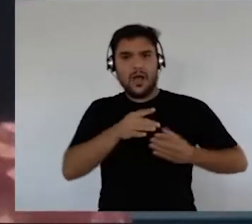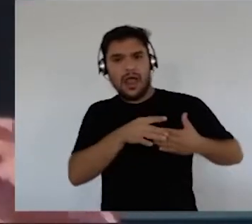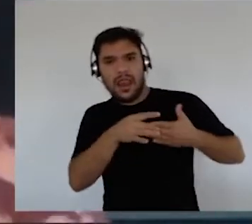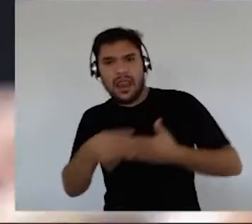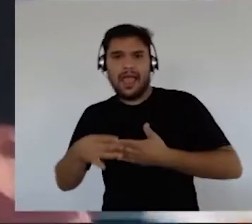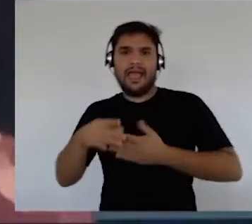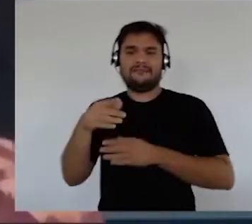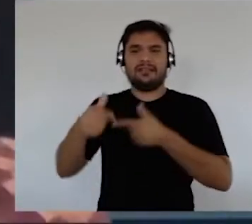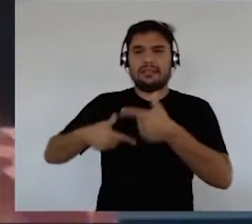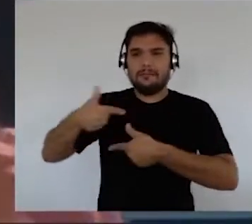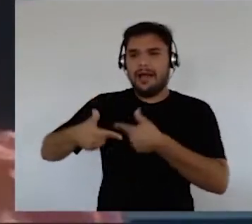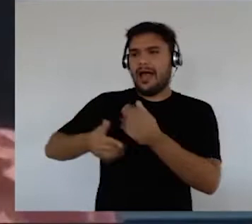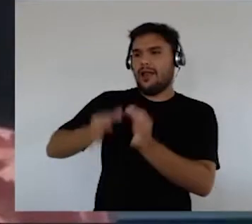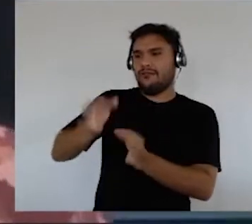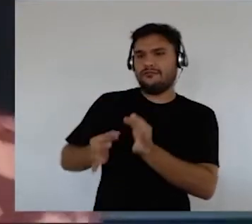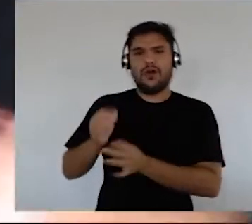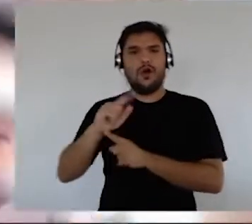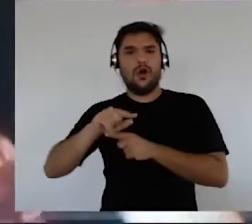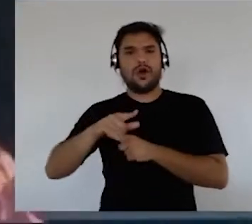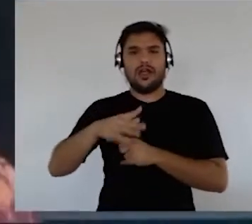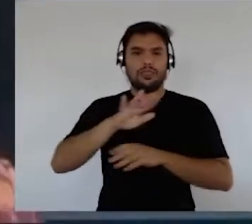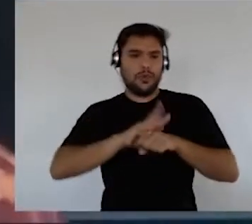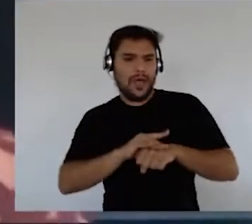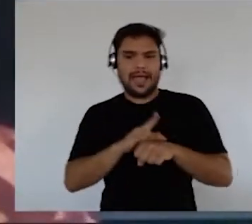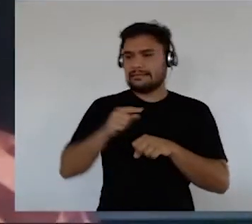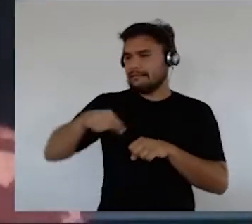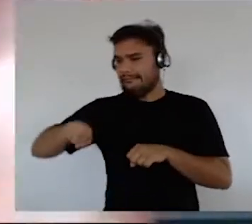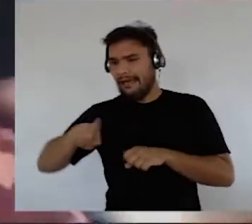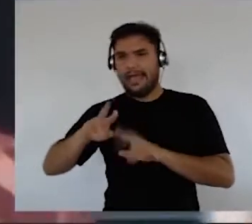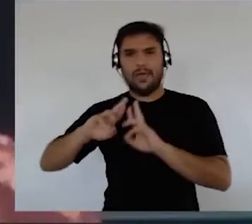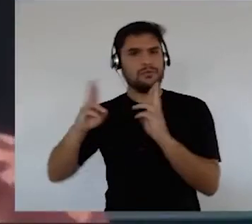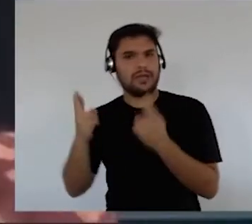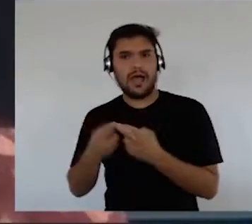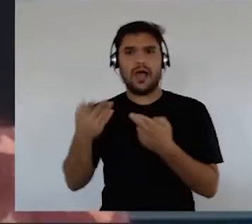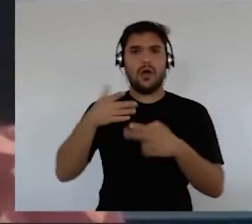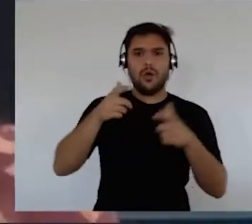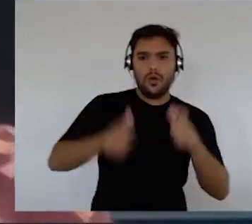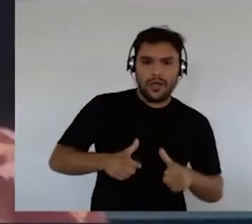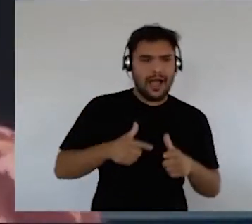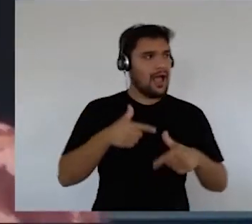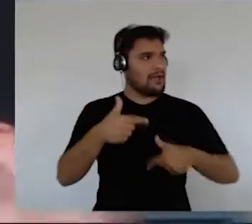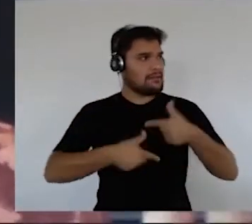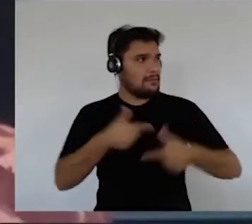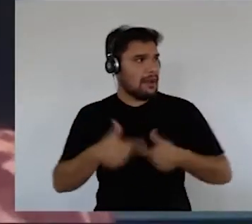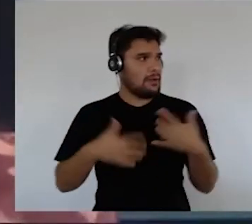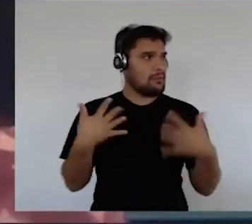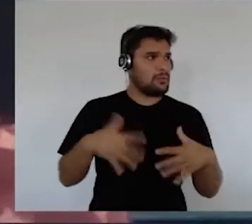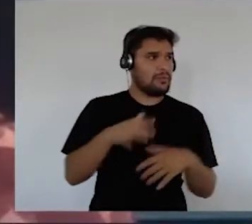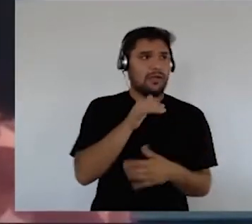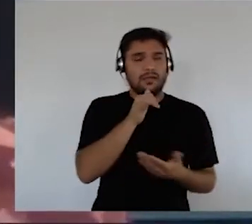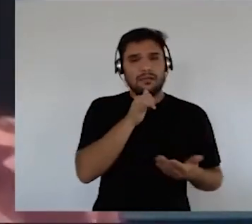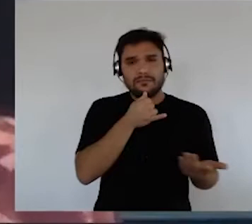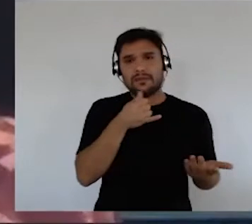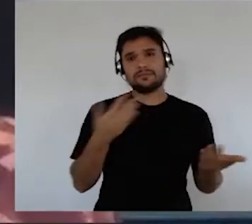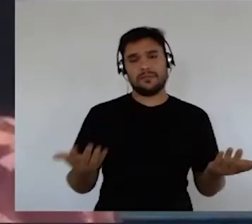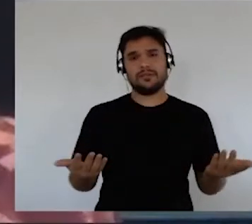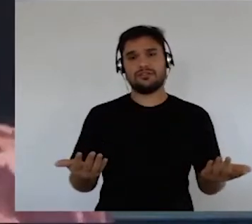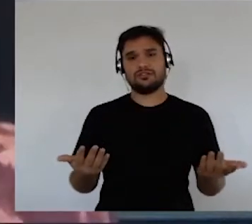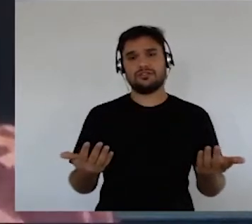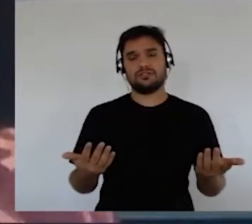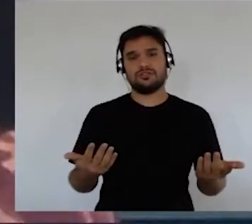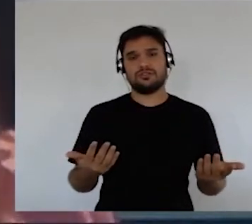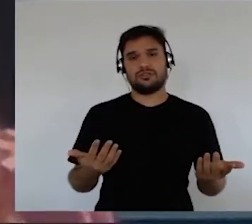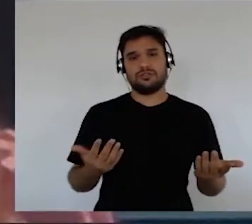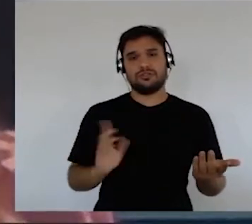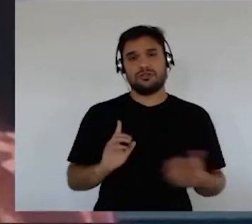quem deixar, adoece, como é que faz, a reunião, a depender do ambiente do trabalho. Infelizmente, a gente tem,